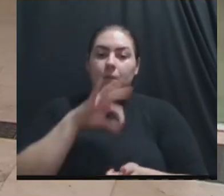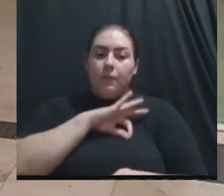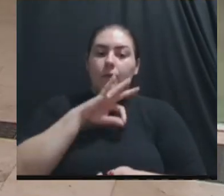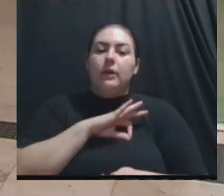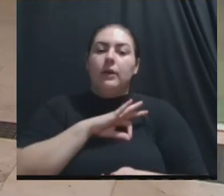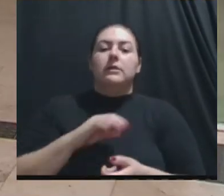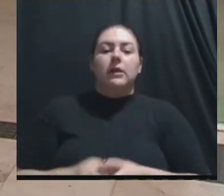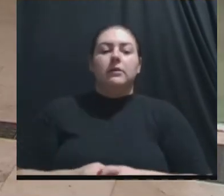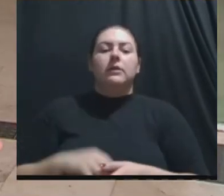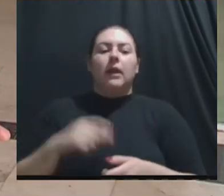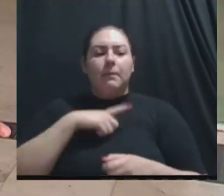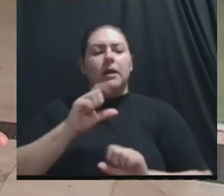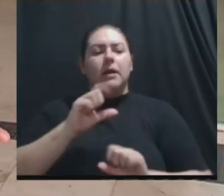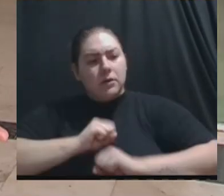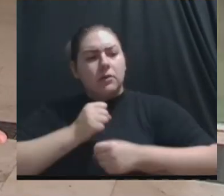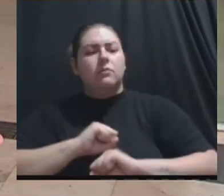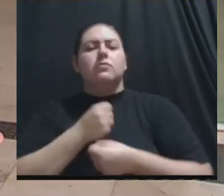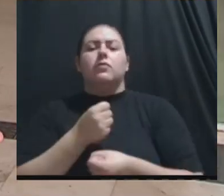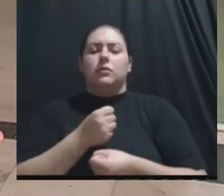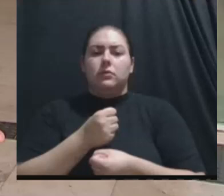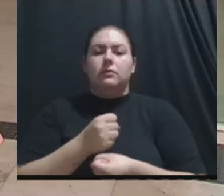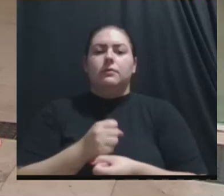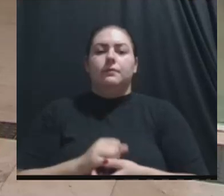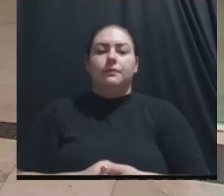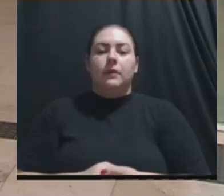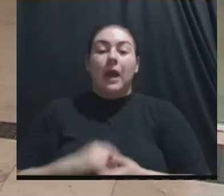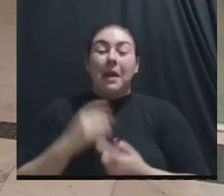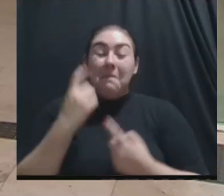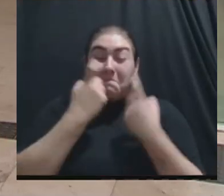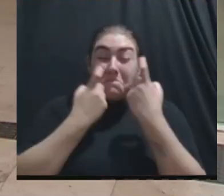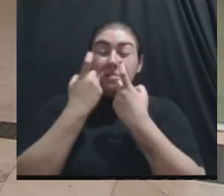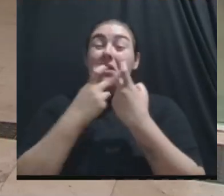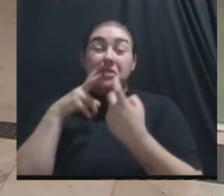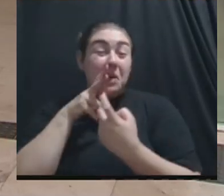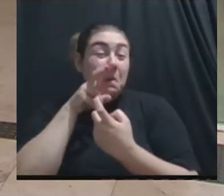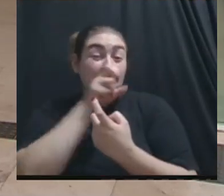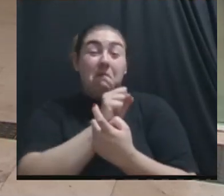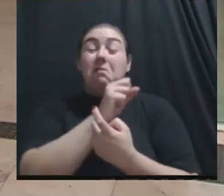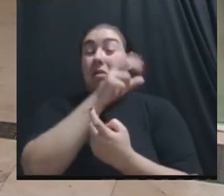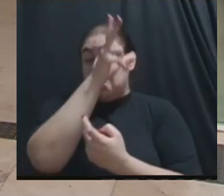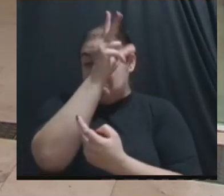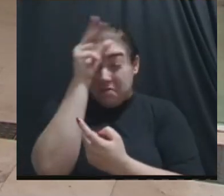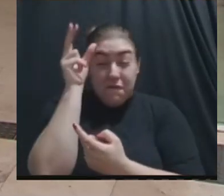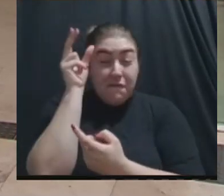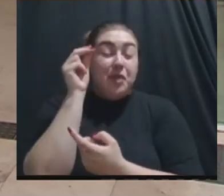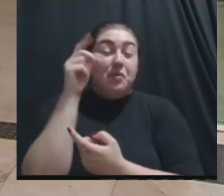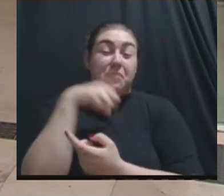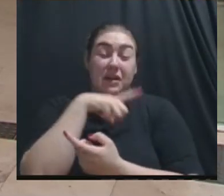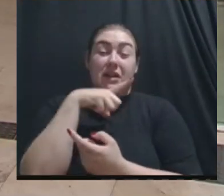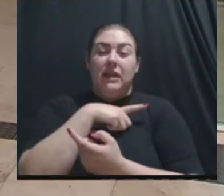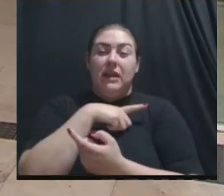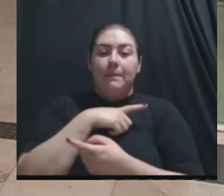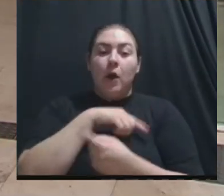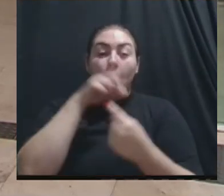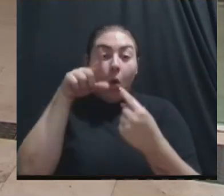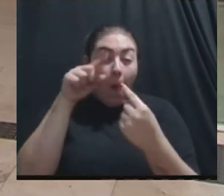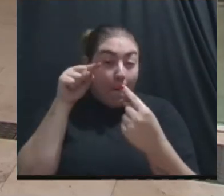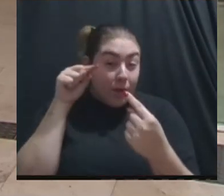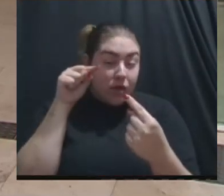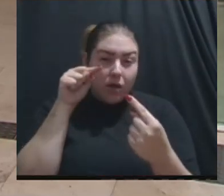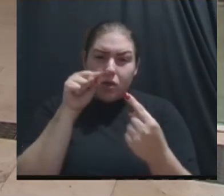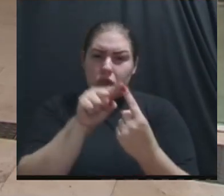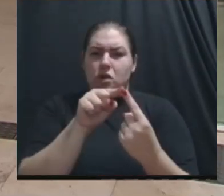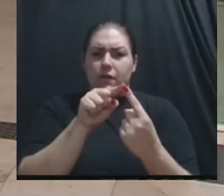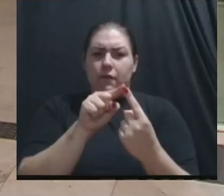que é certamente uma preocupação muito forte por parte da Prefeitura, uma das prioridades ditas é com relação ao